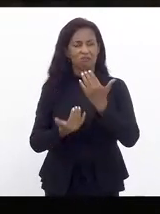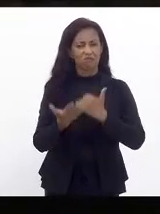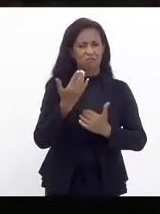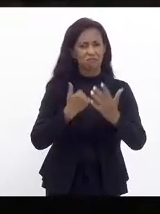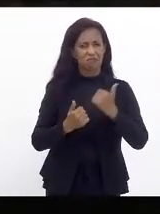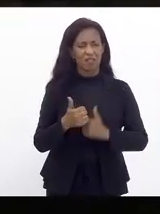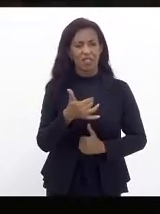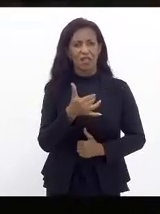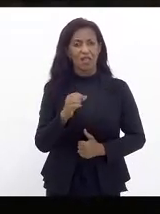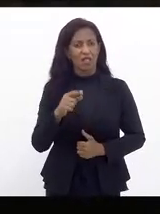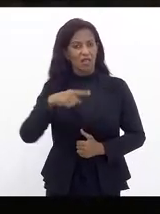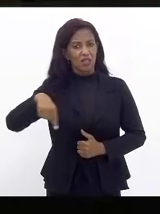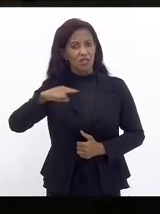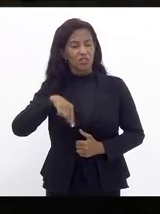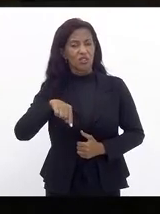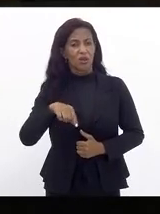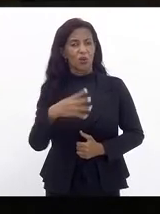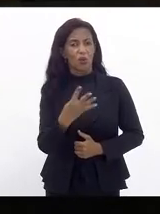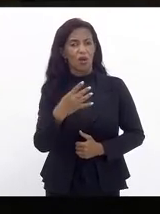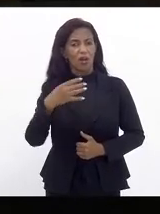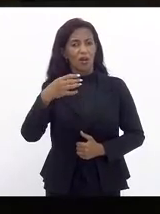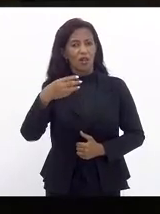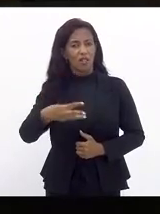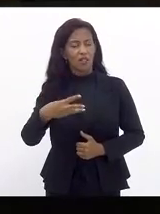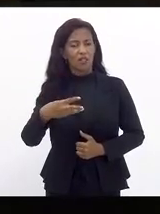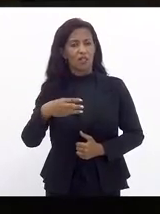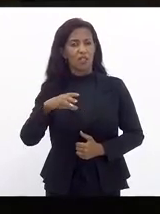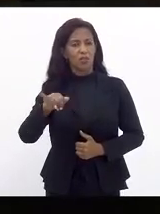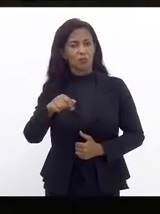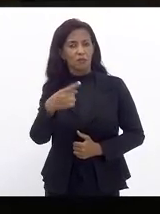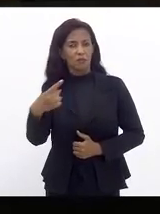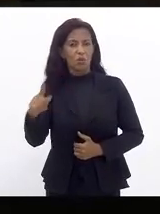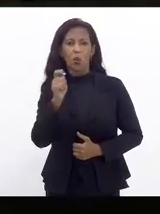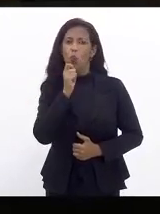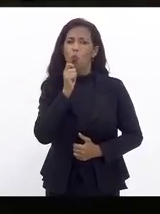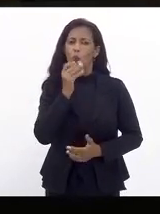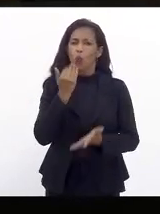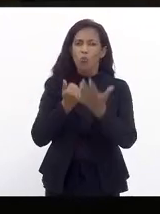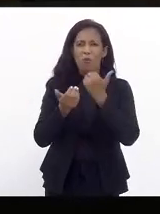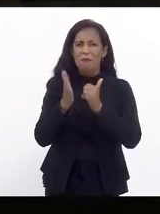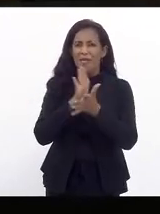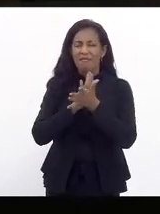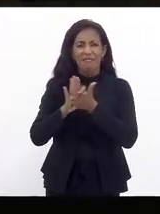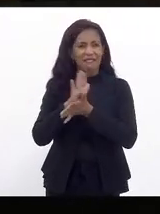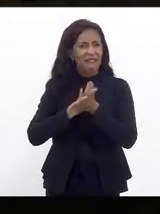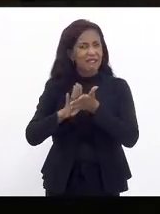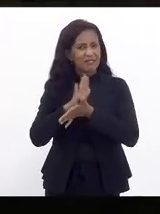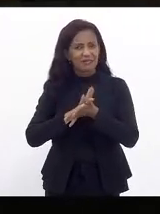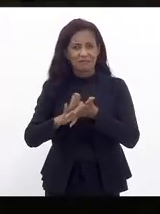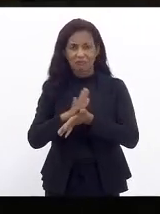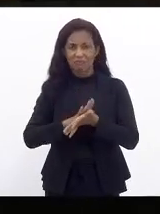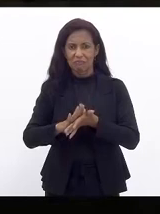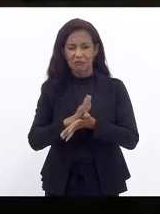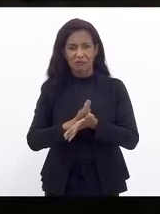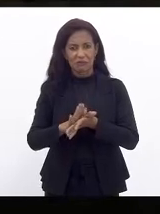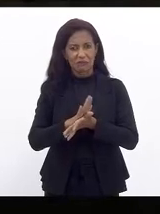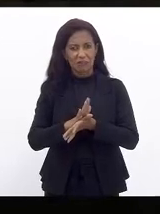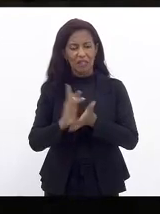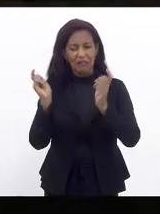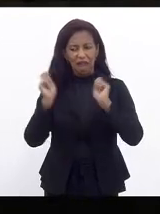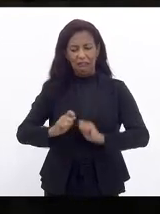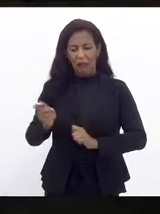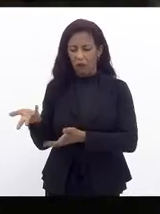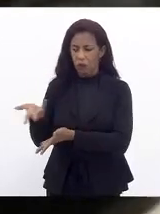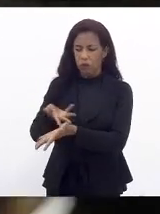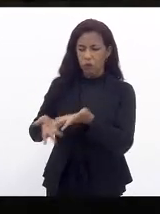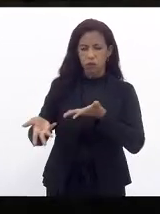e destas, 43,4 milhões não têm alimentos o suficiente, em quantidade